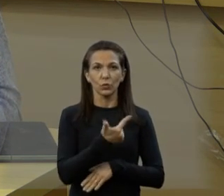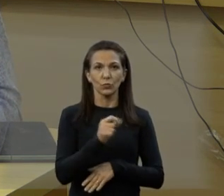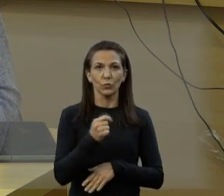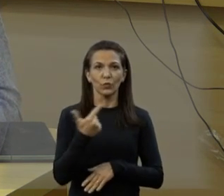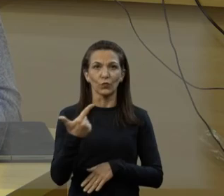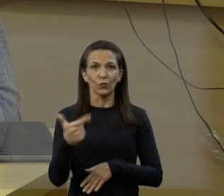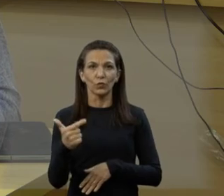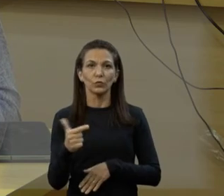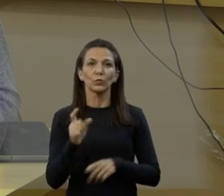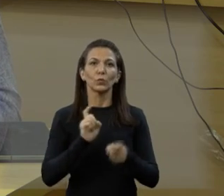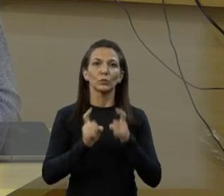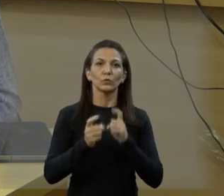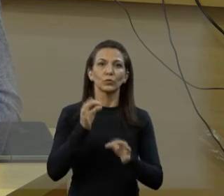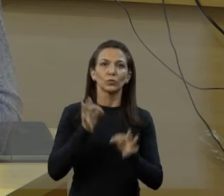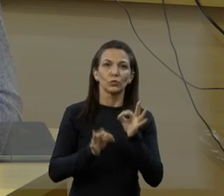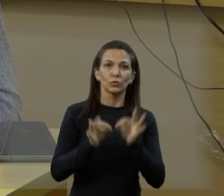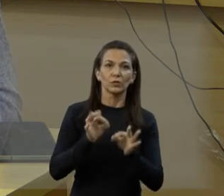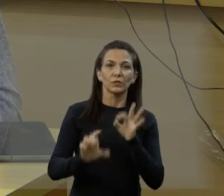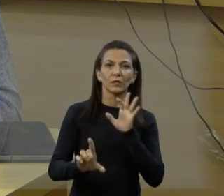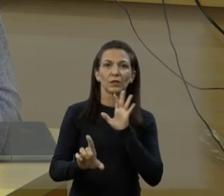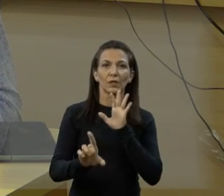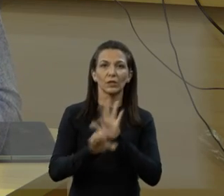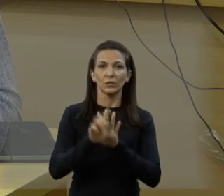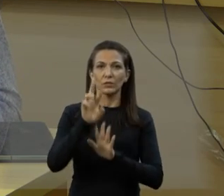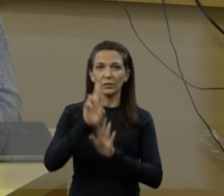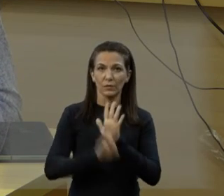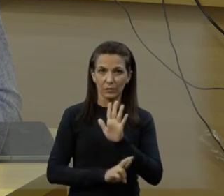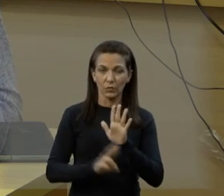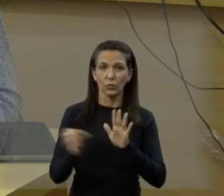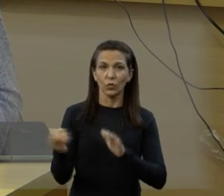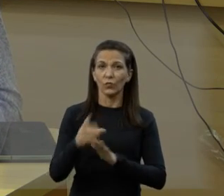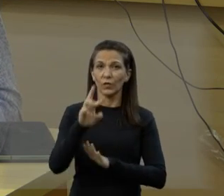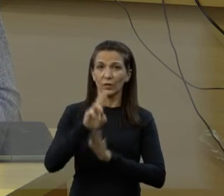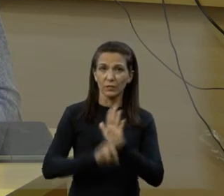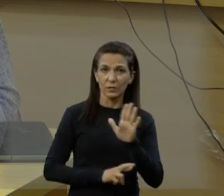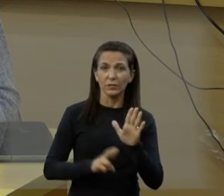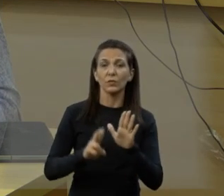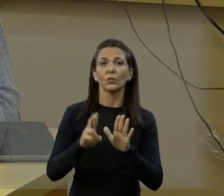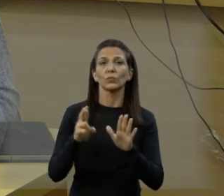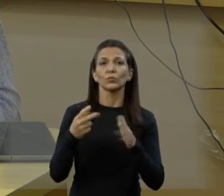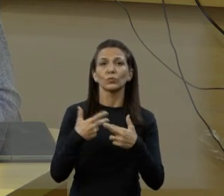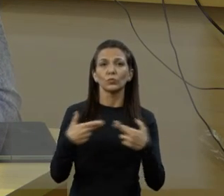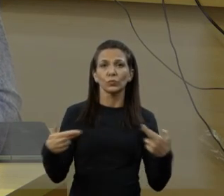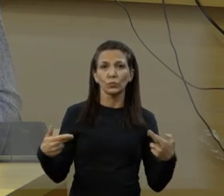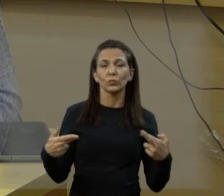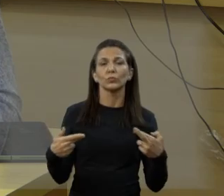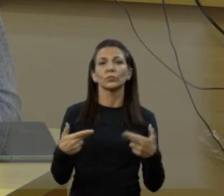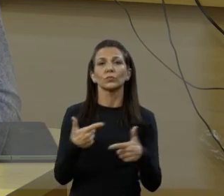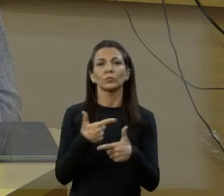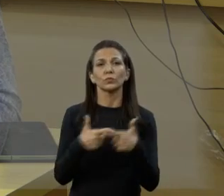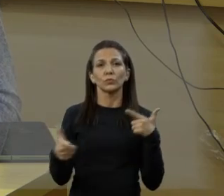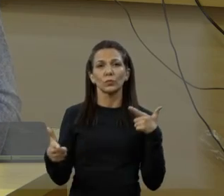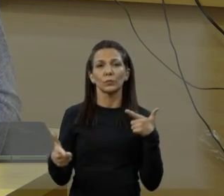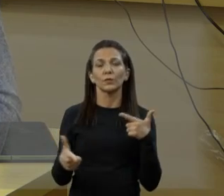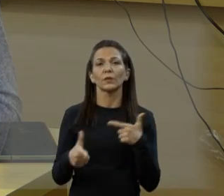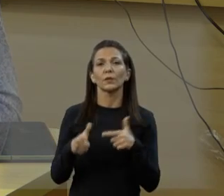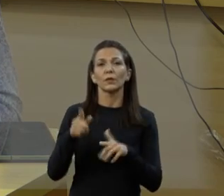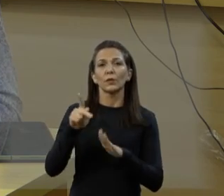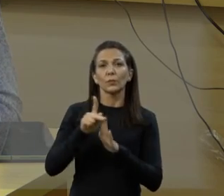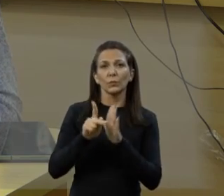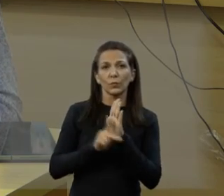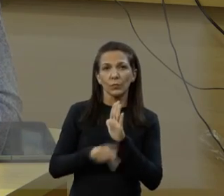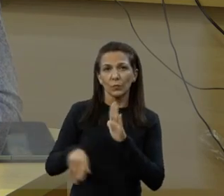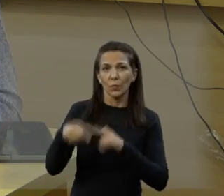Comissão de Justiça legislação e redação nova redação que institui o plano Municipal de políticas públicas para a juventude para o período